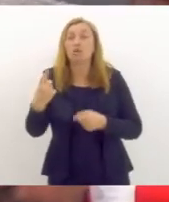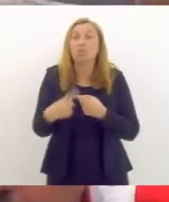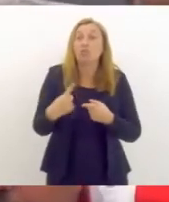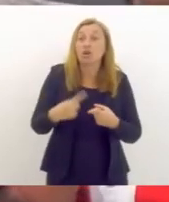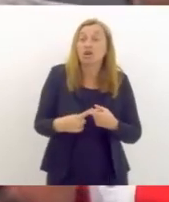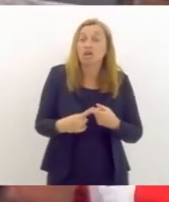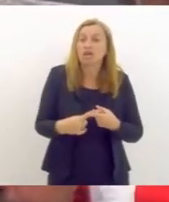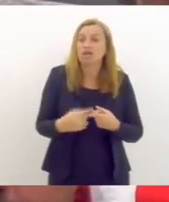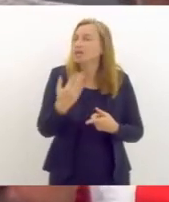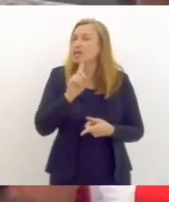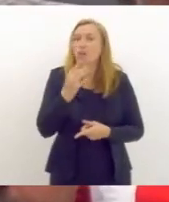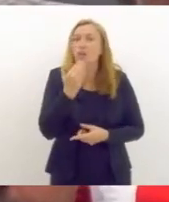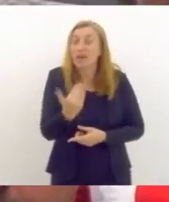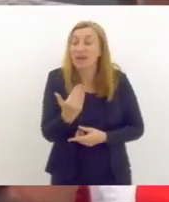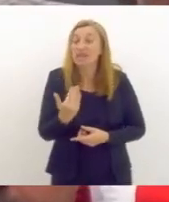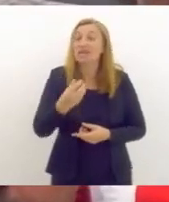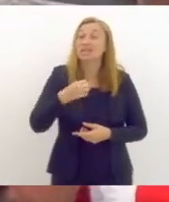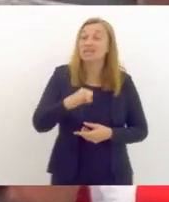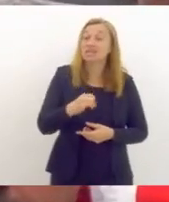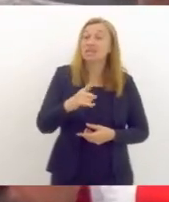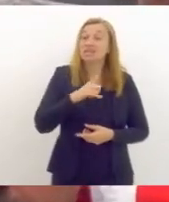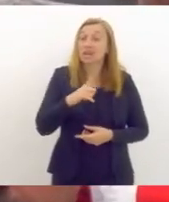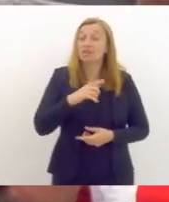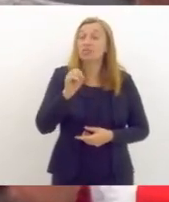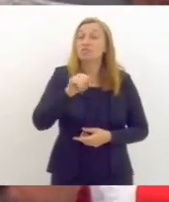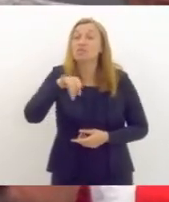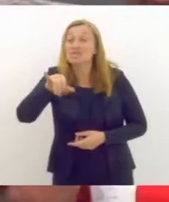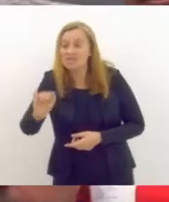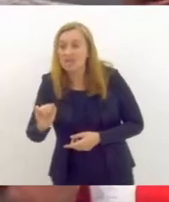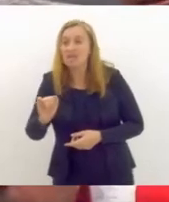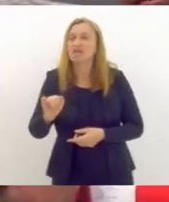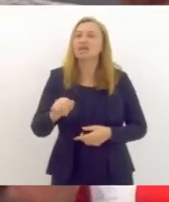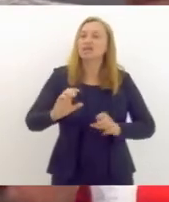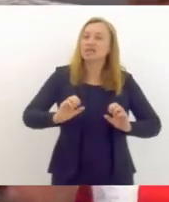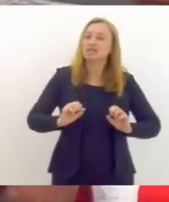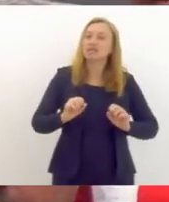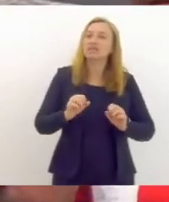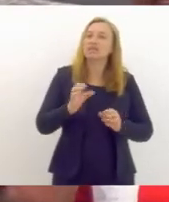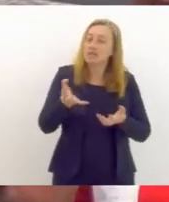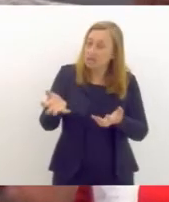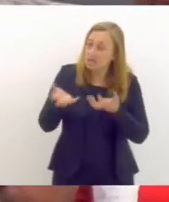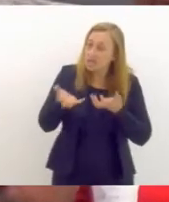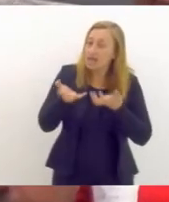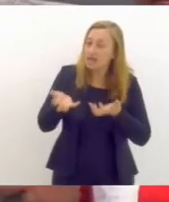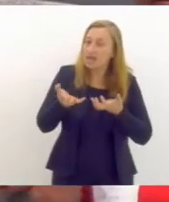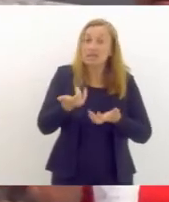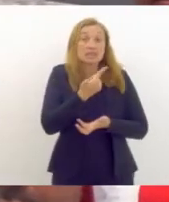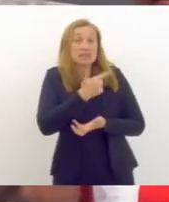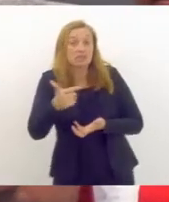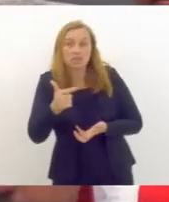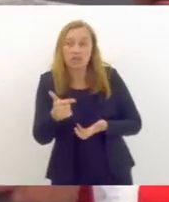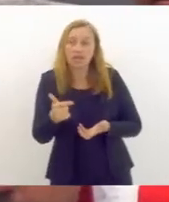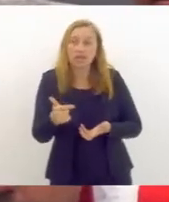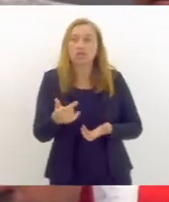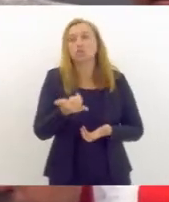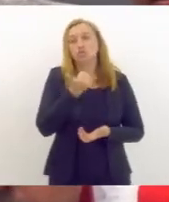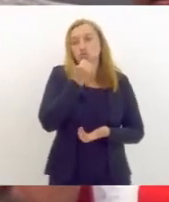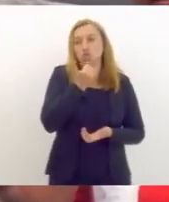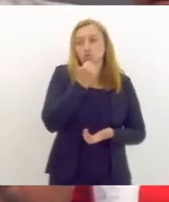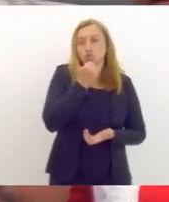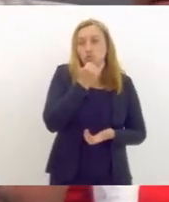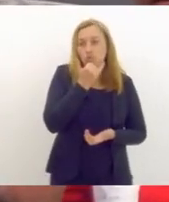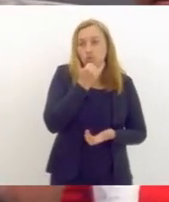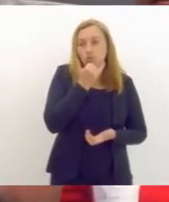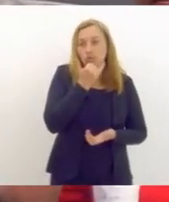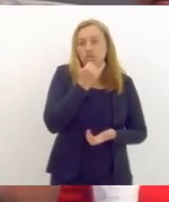ele não pede porque se a gente tem um sei a gente tem uma predisposição de que ele quer se a gente não tem desculpa a gente